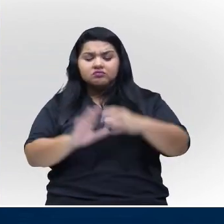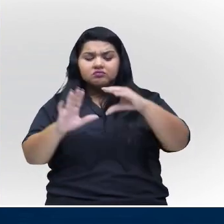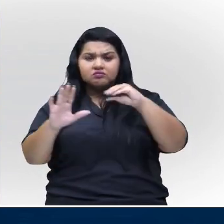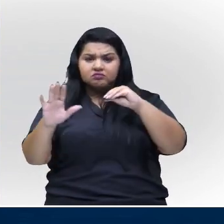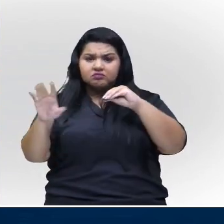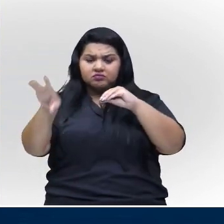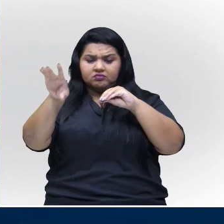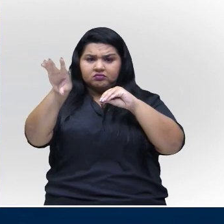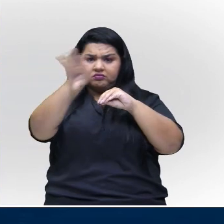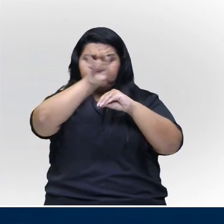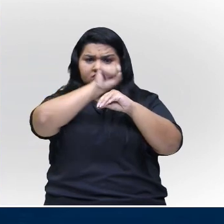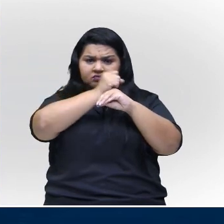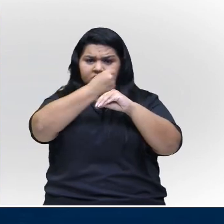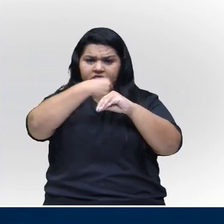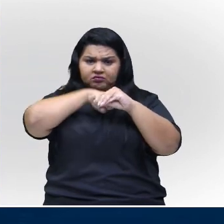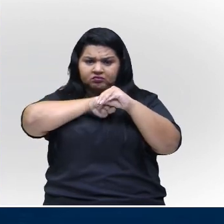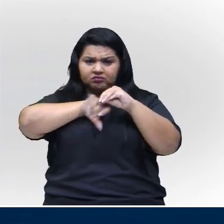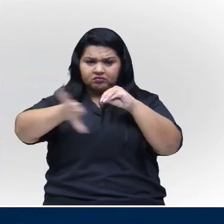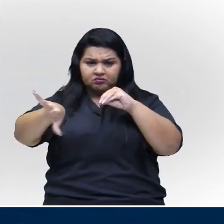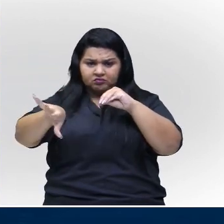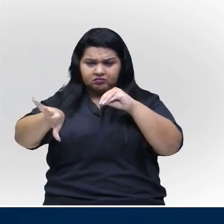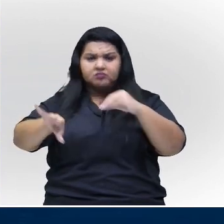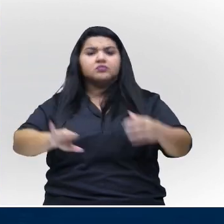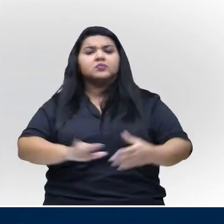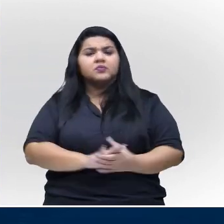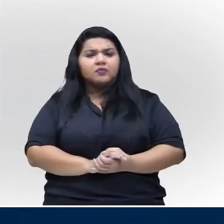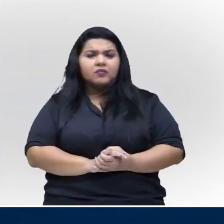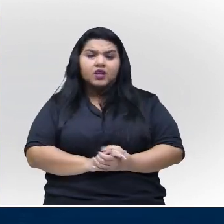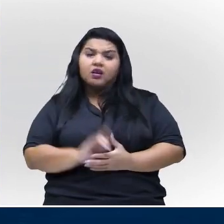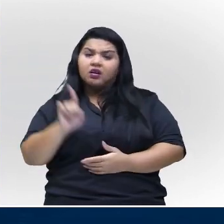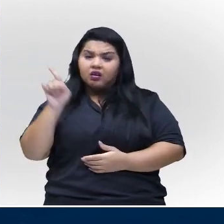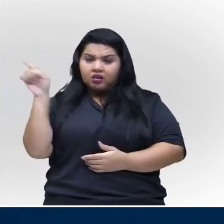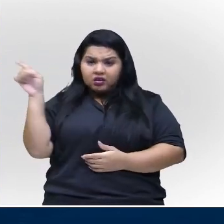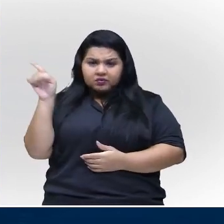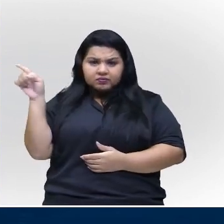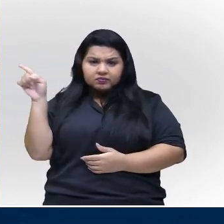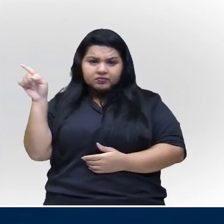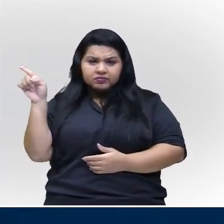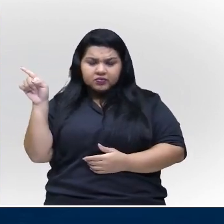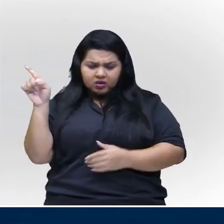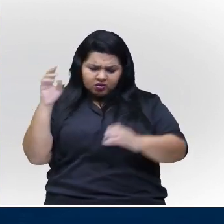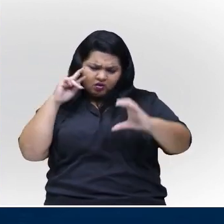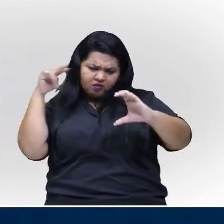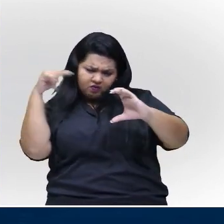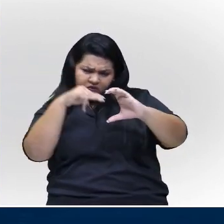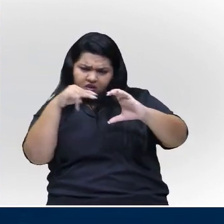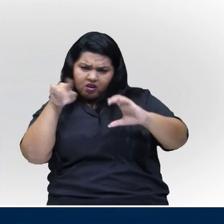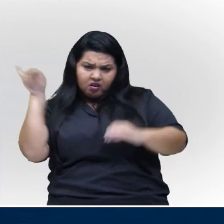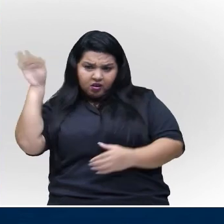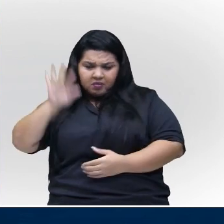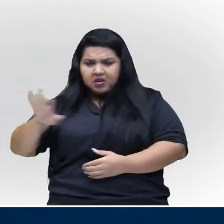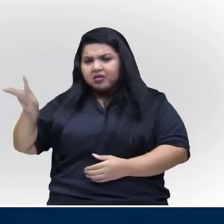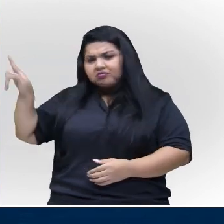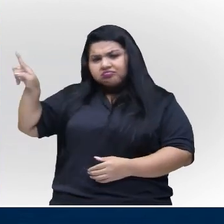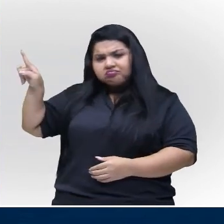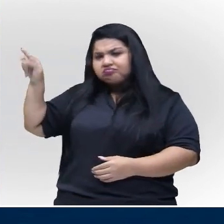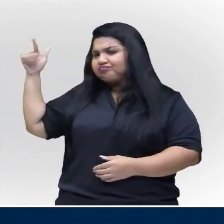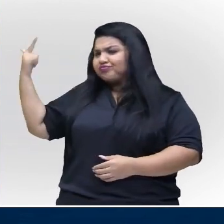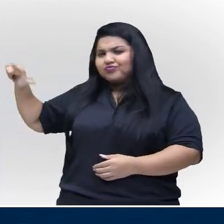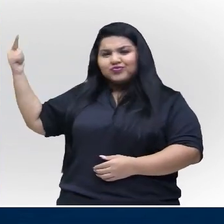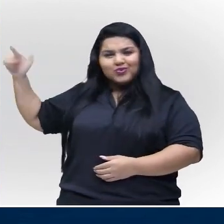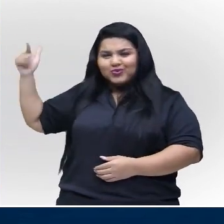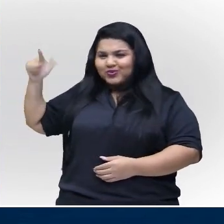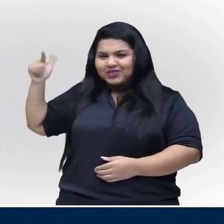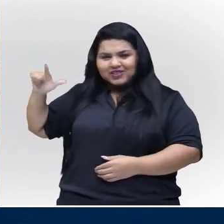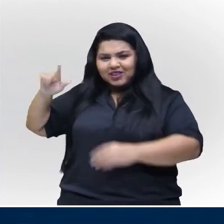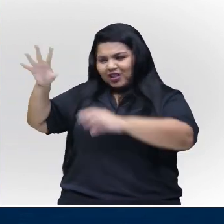mais esverdeada, que é justamente o cloroplasto. Então aqui no interior dessa célula, a gente não consegue visualizar um cloroplasto. A gente tem